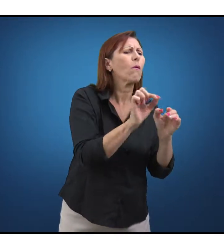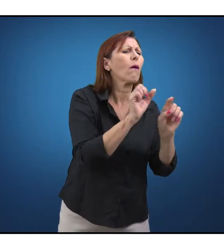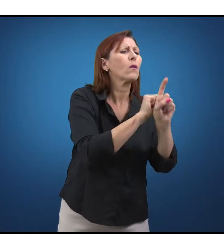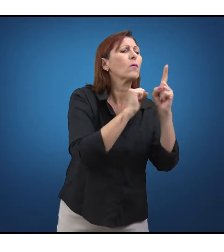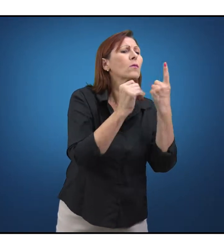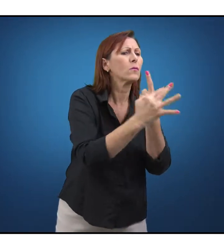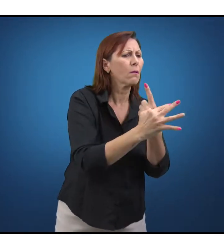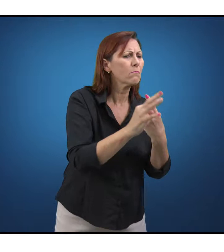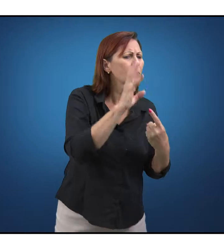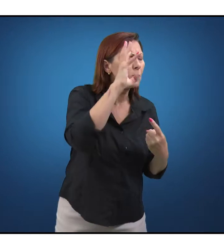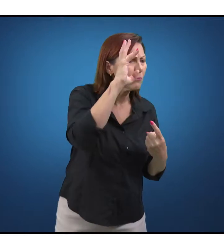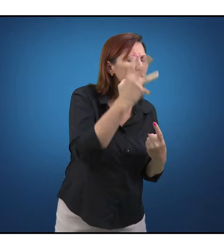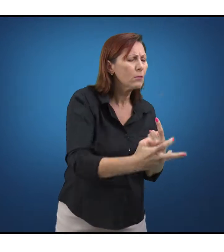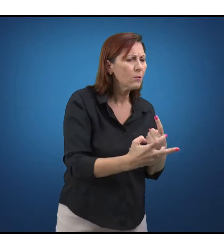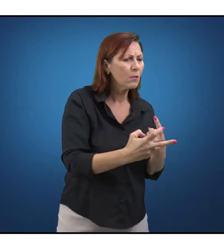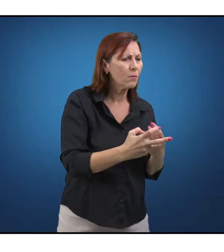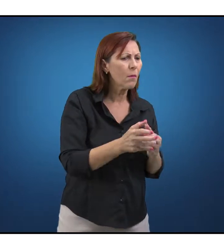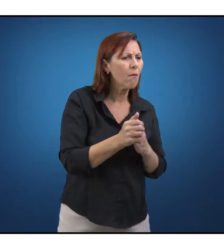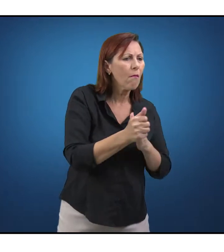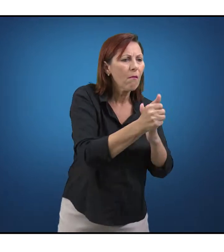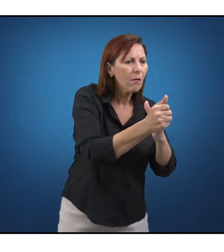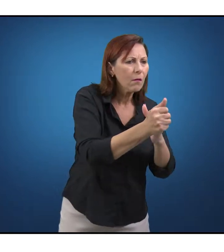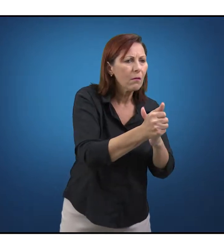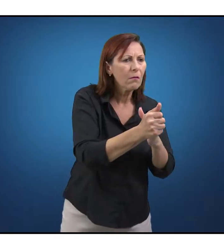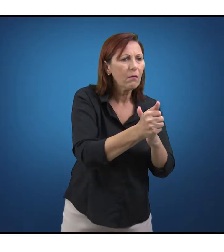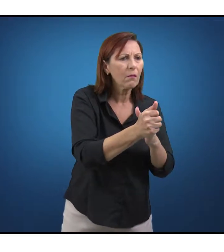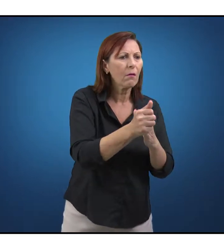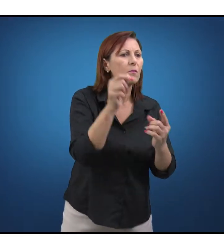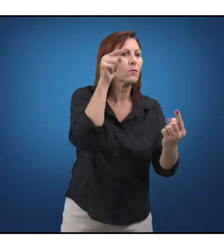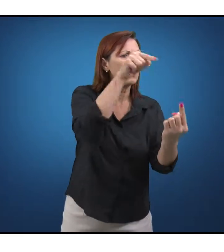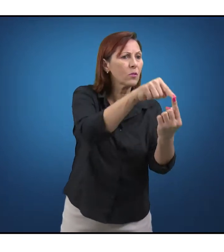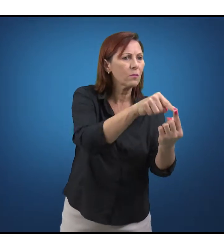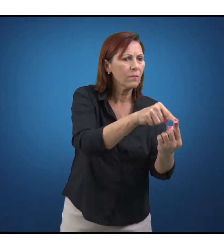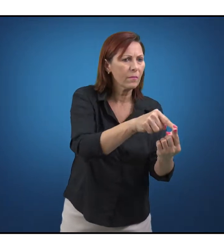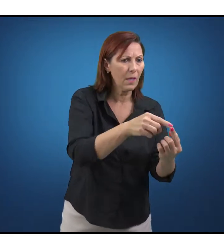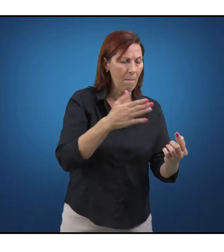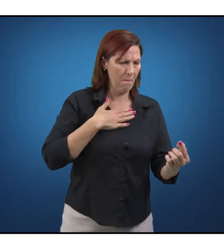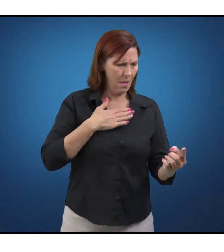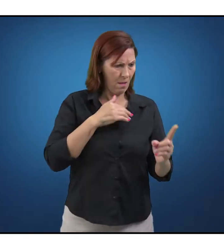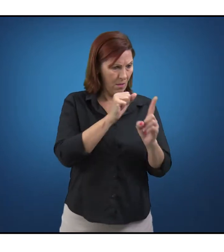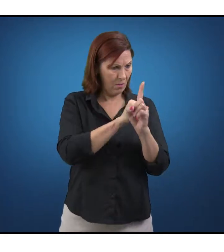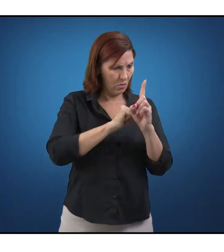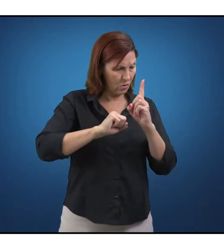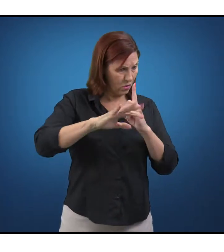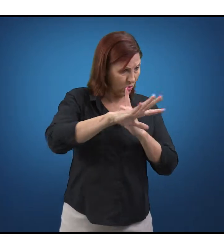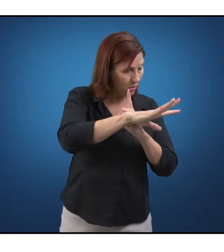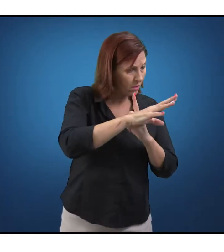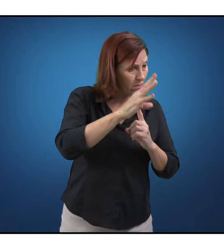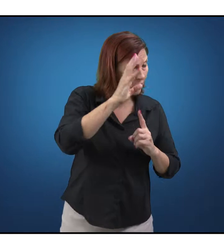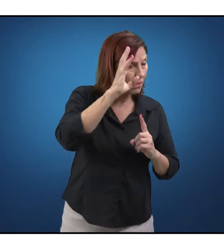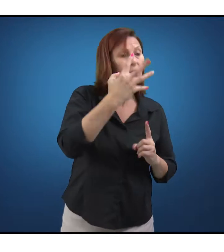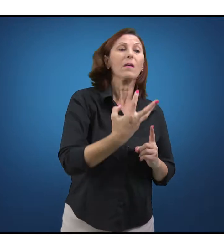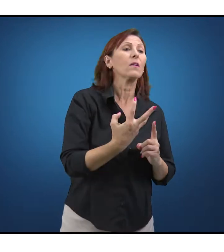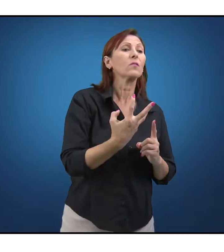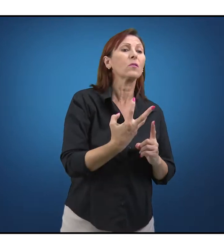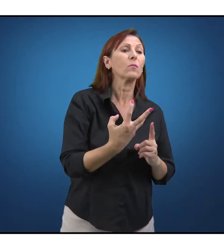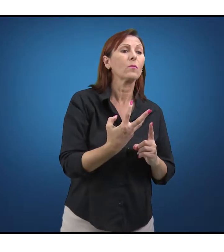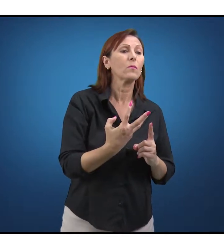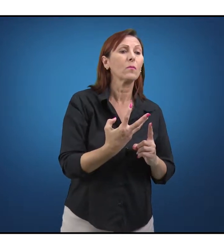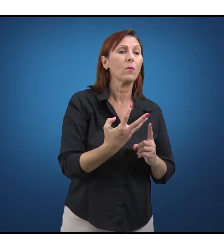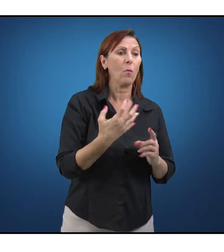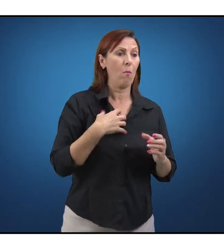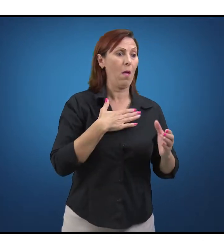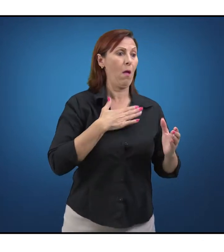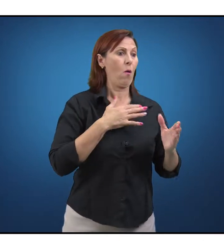sociedade definiu para guiar os seus rumos. Então, se a minha sociedade definiu que o